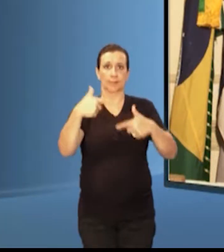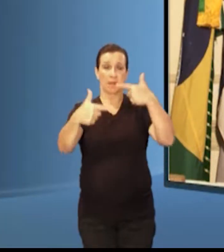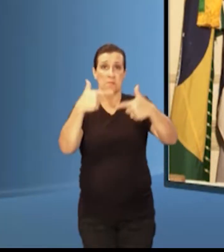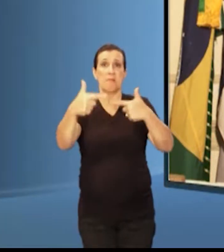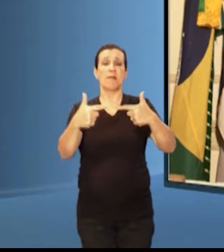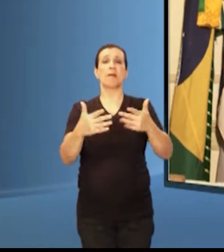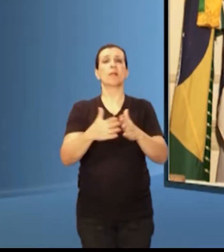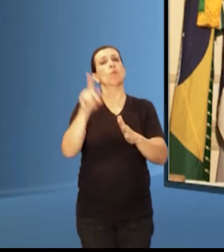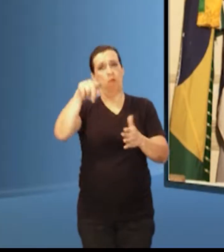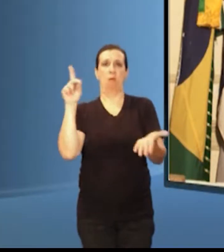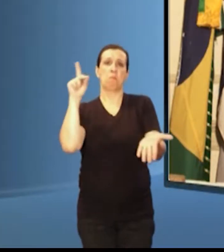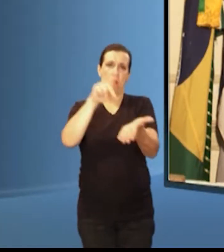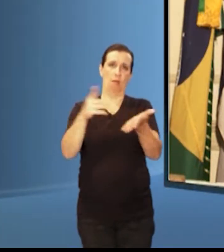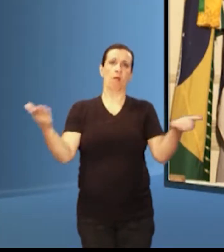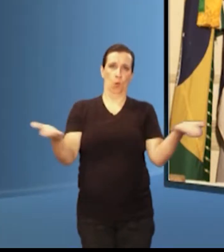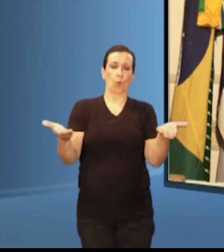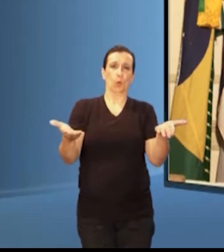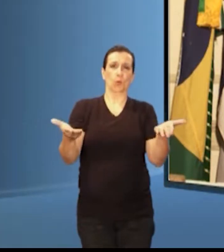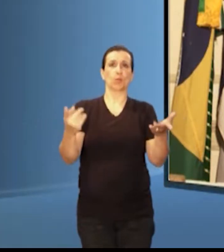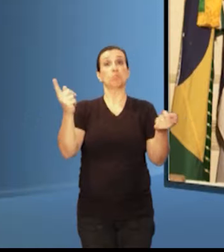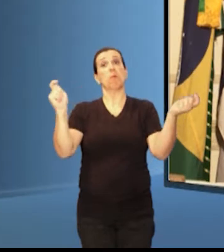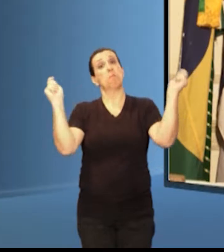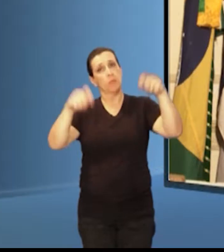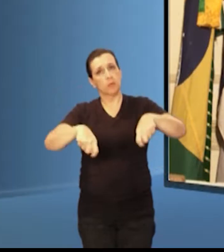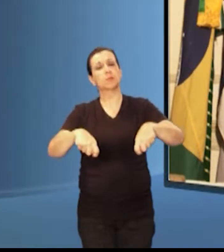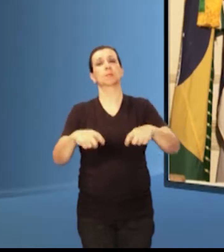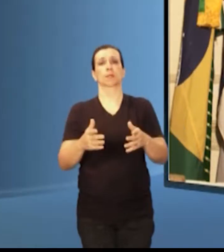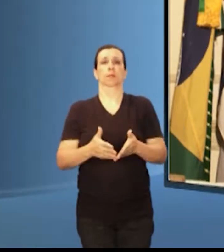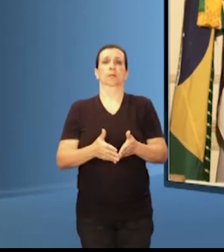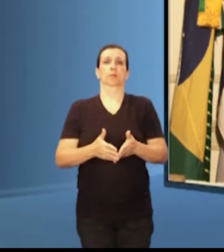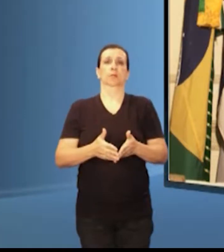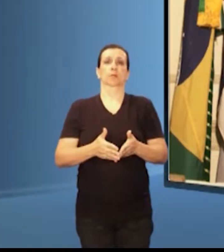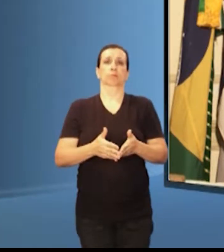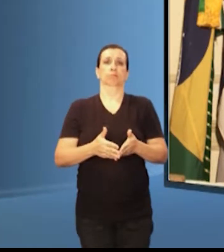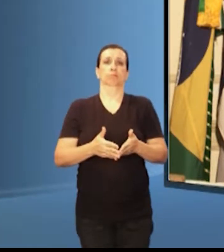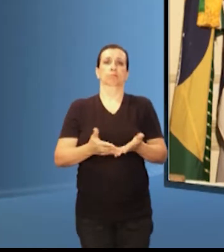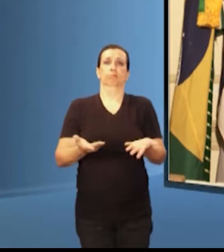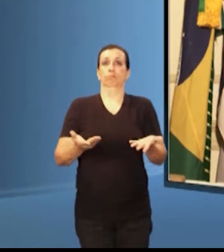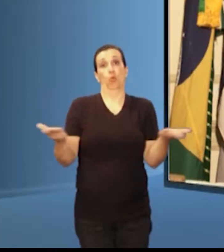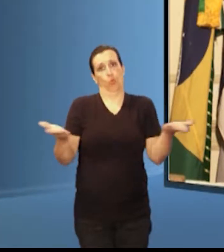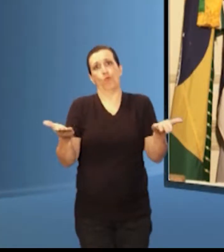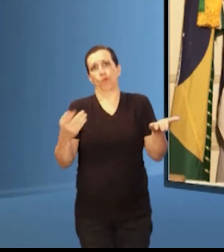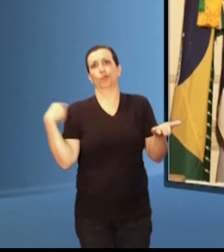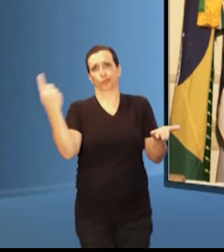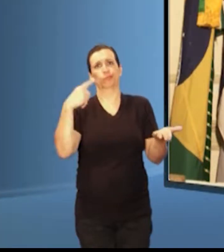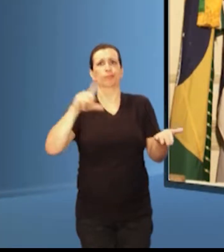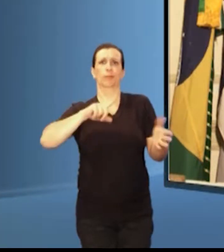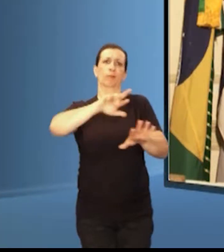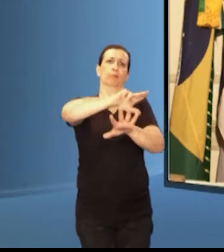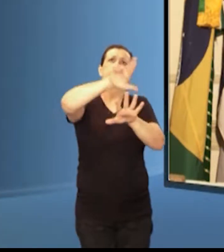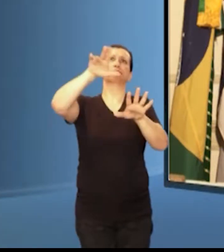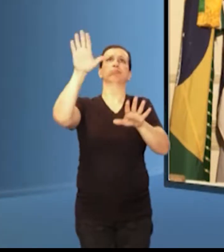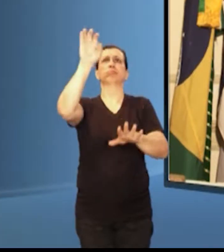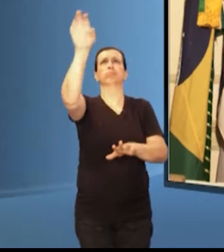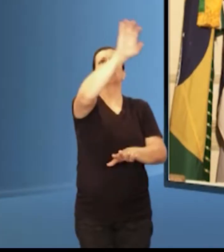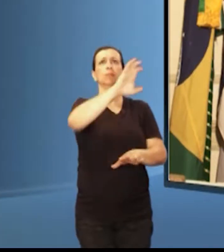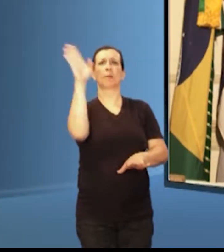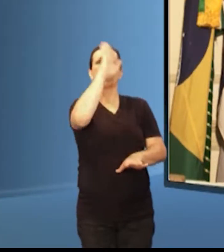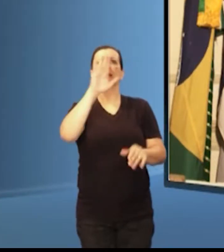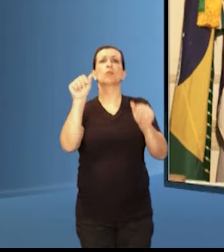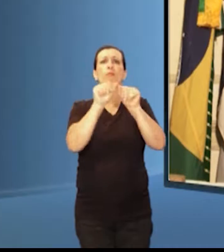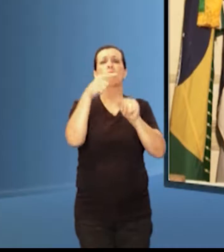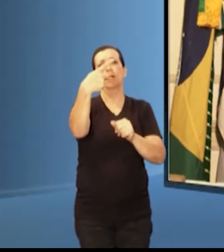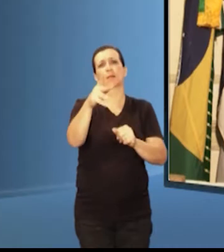trabalho, é uma realidade hoje, uma possibilidade. Hoje nós temos vários centros no Brasil